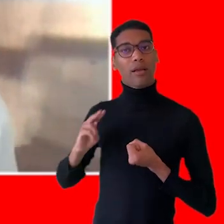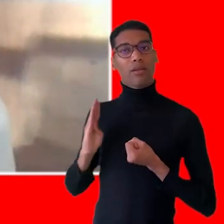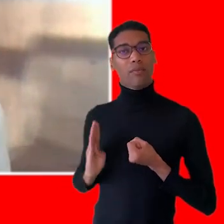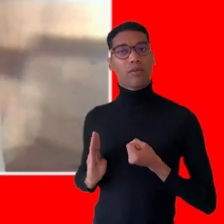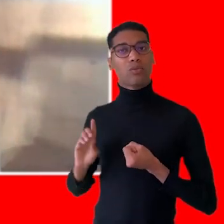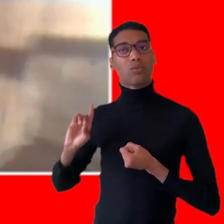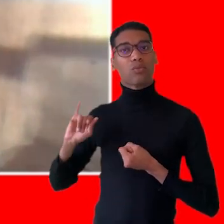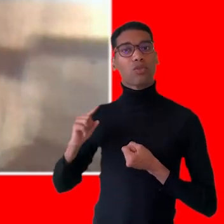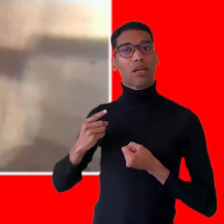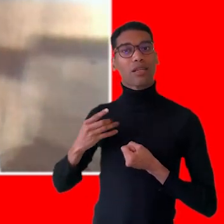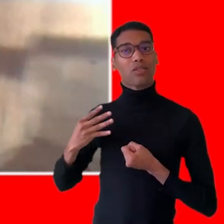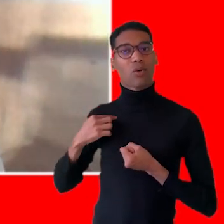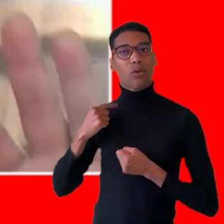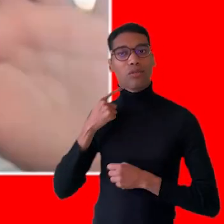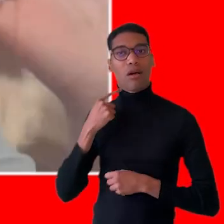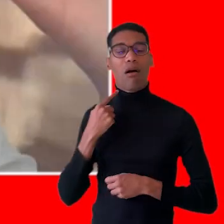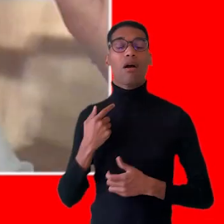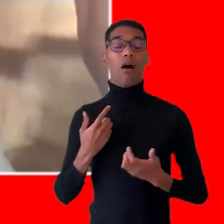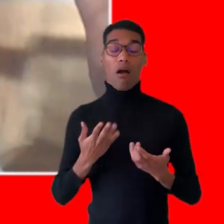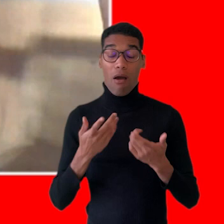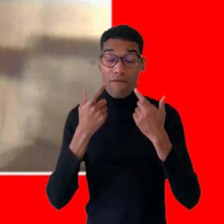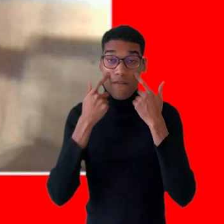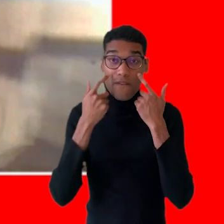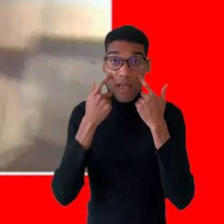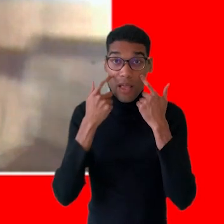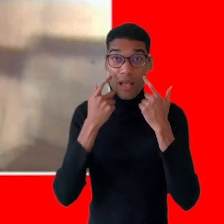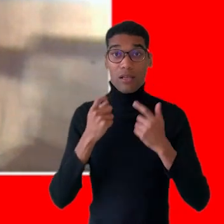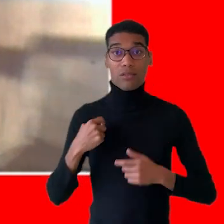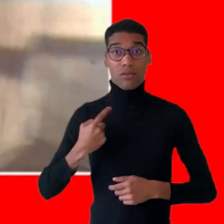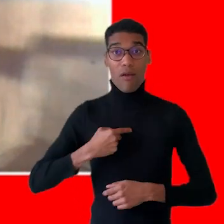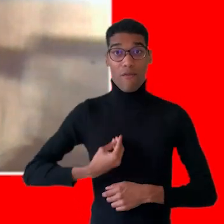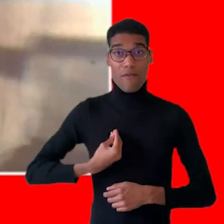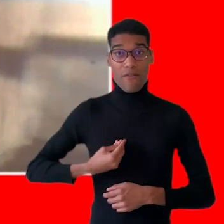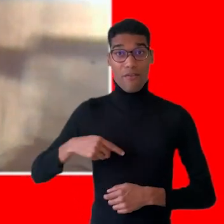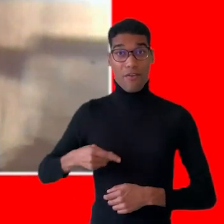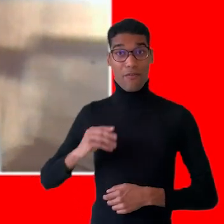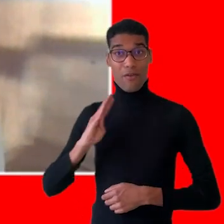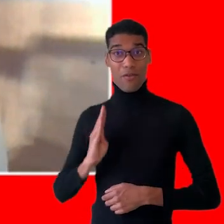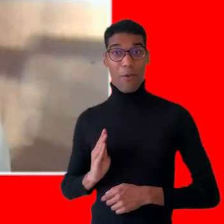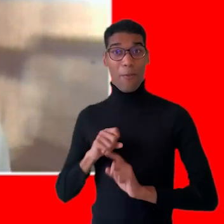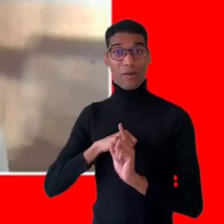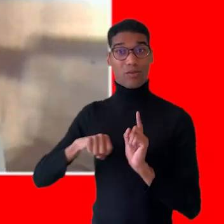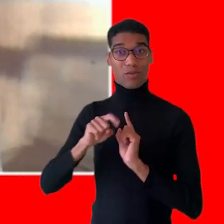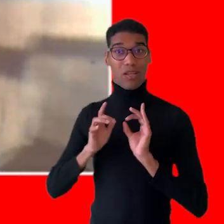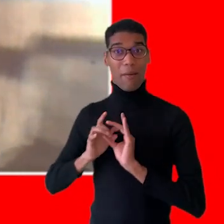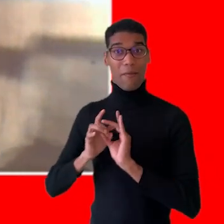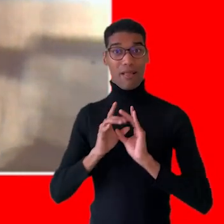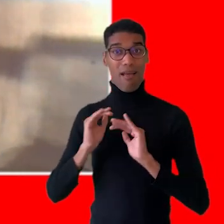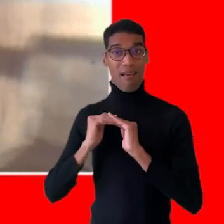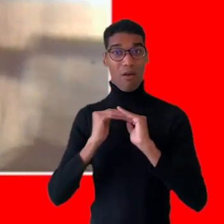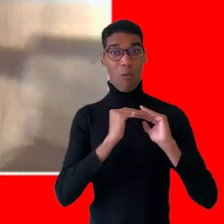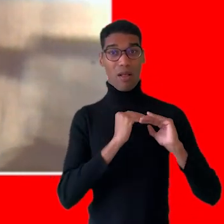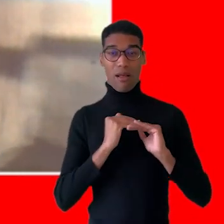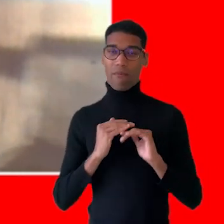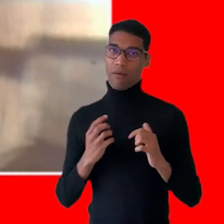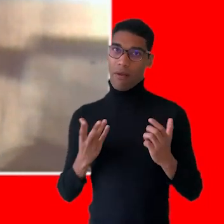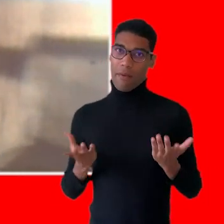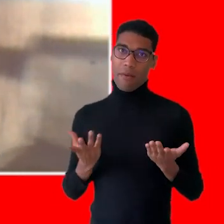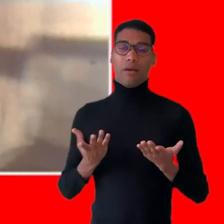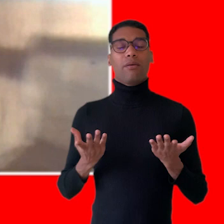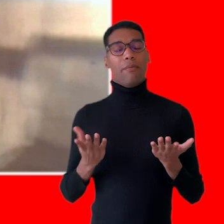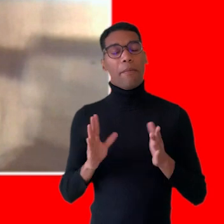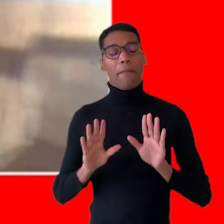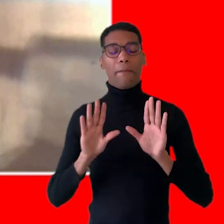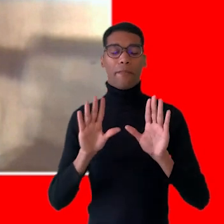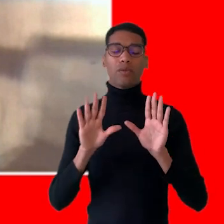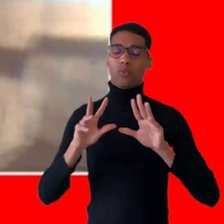de maio. Uma ideia de que, olha, nós estamos numa sociedade fraterna, igualitária, enfim, mas que